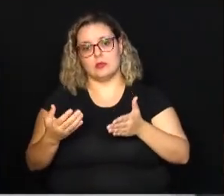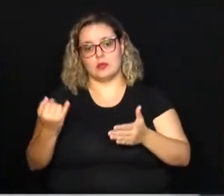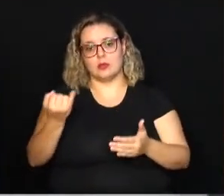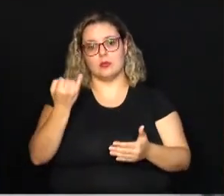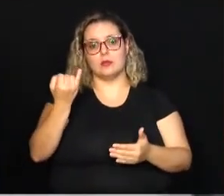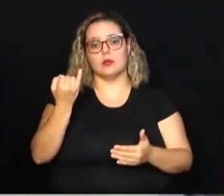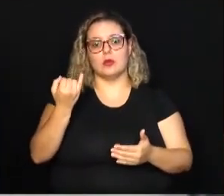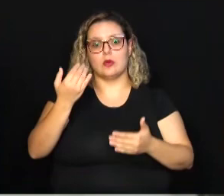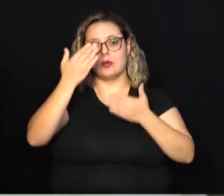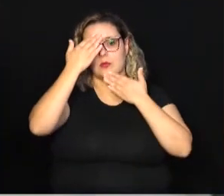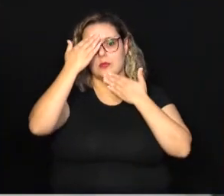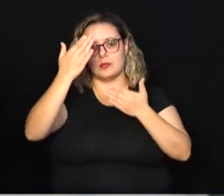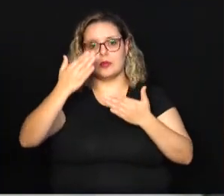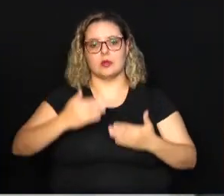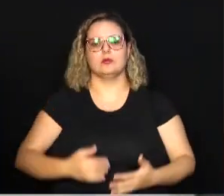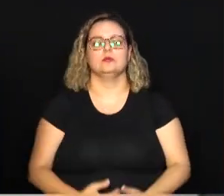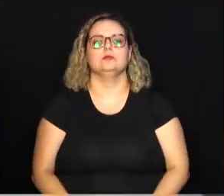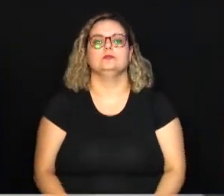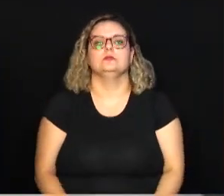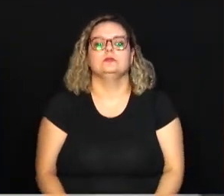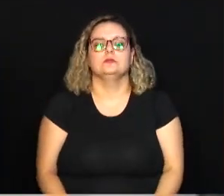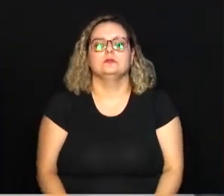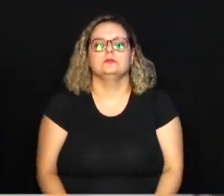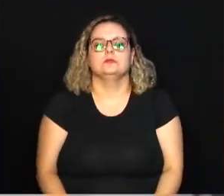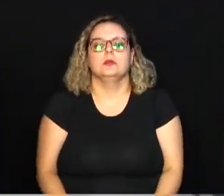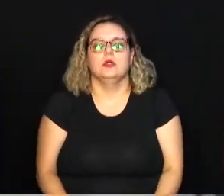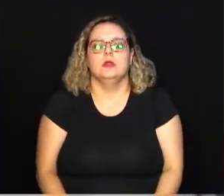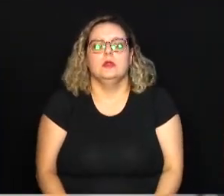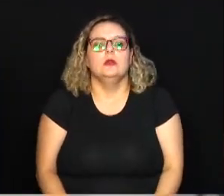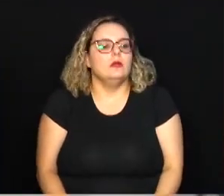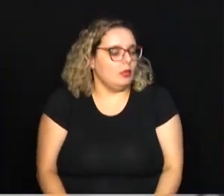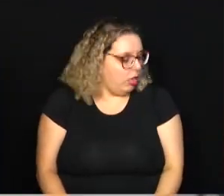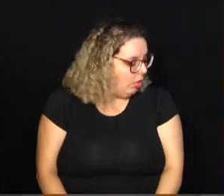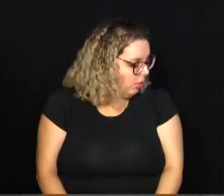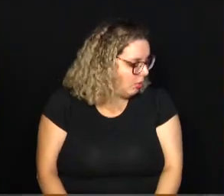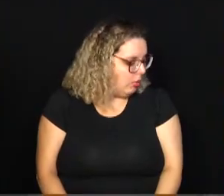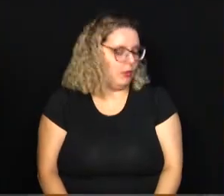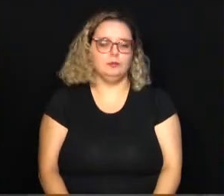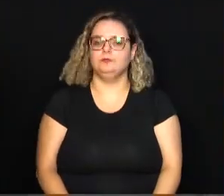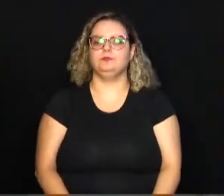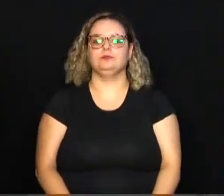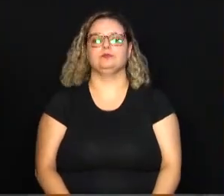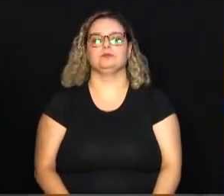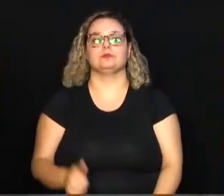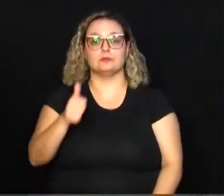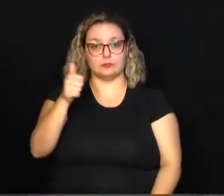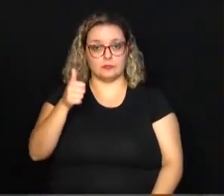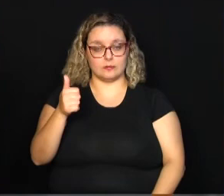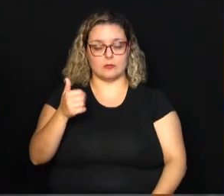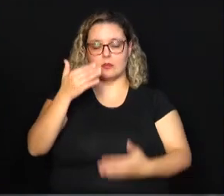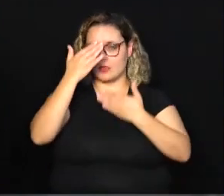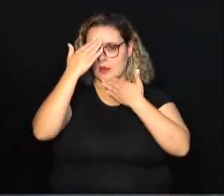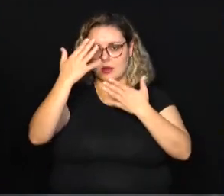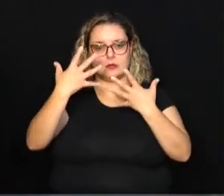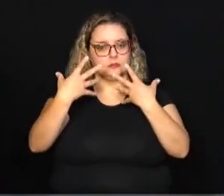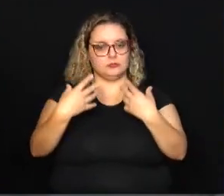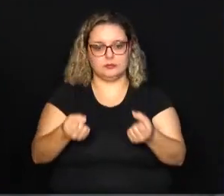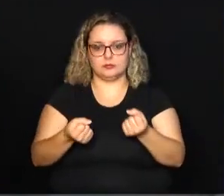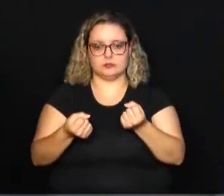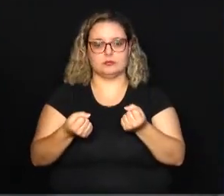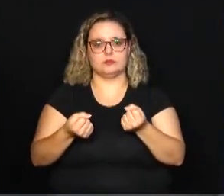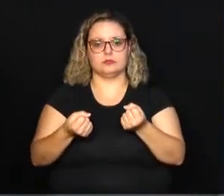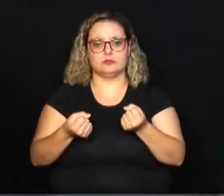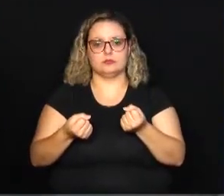tá bom? Obrigado. Um abraço. Bom, rapidamente também, vou falar, primeiro agradecer a recepção de vocês todos, aí e